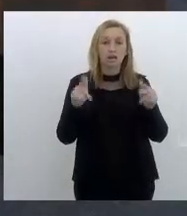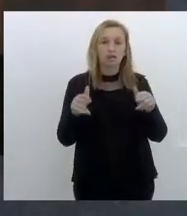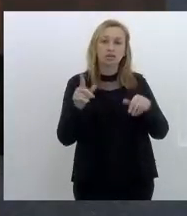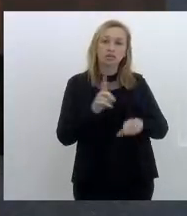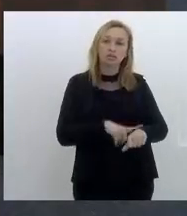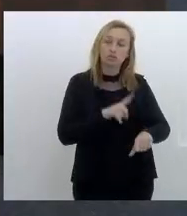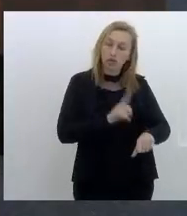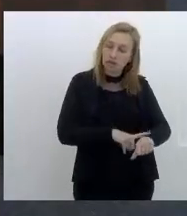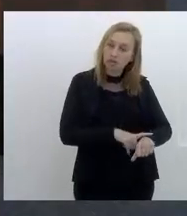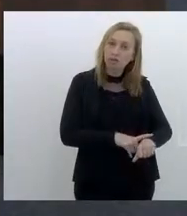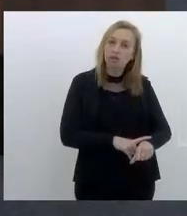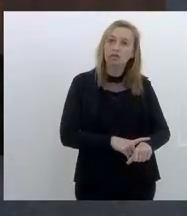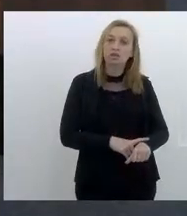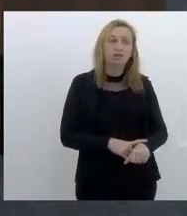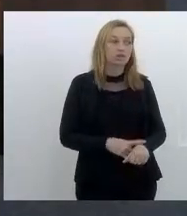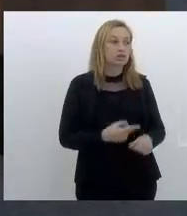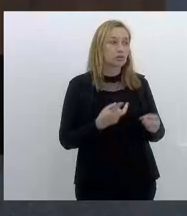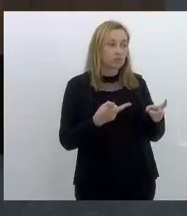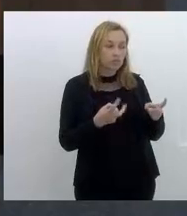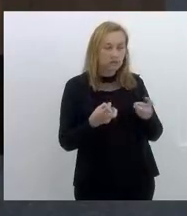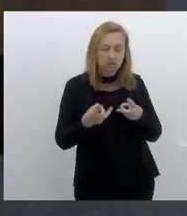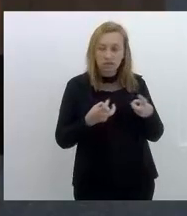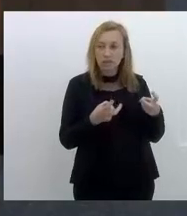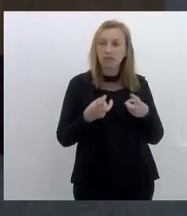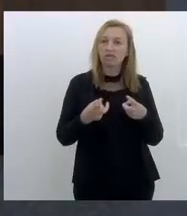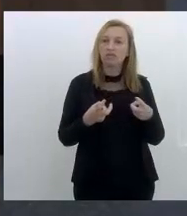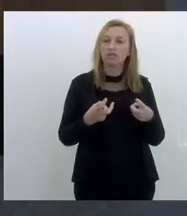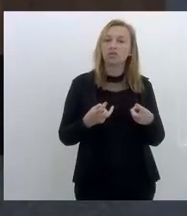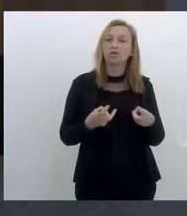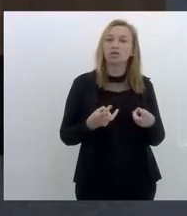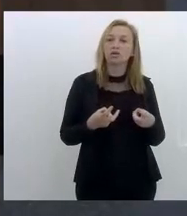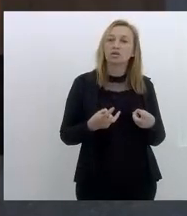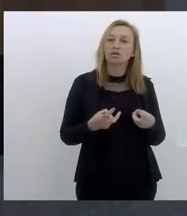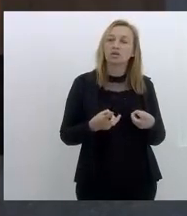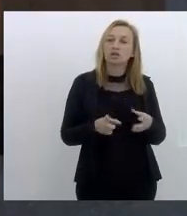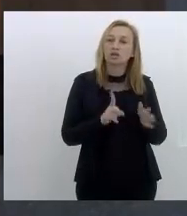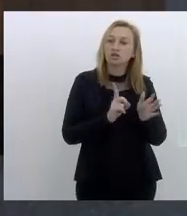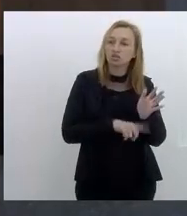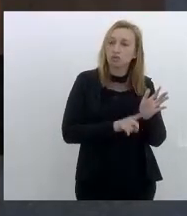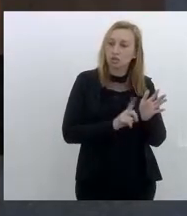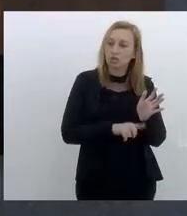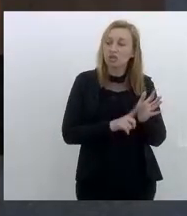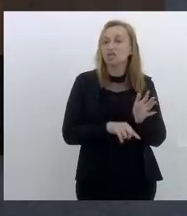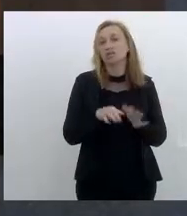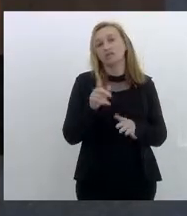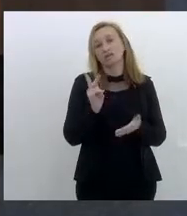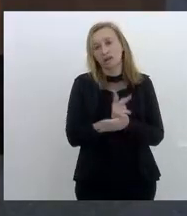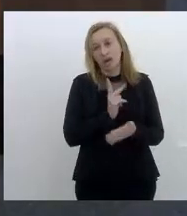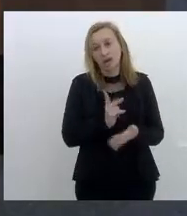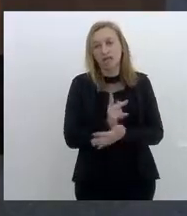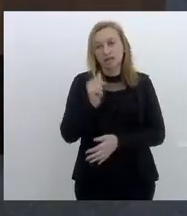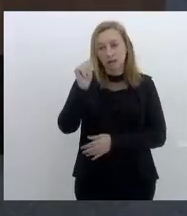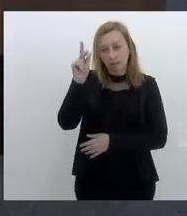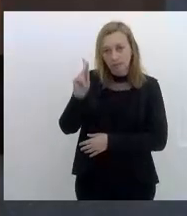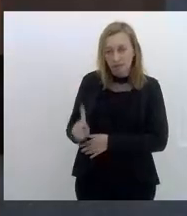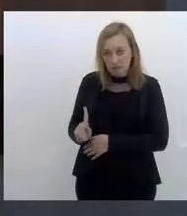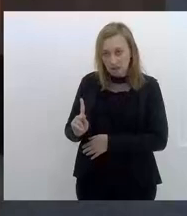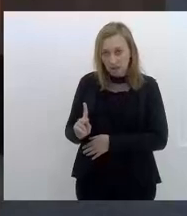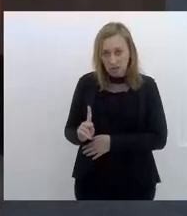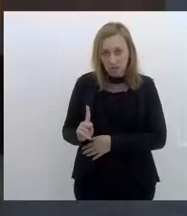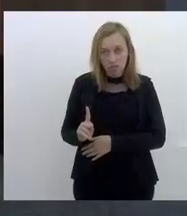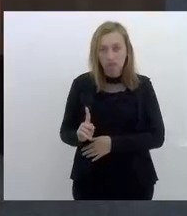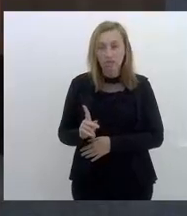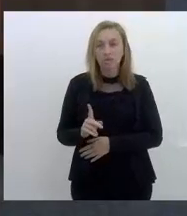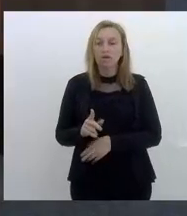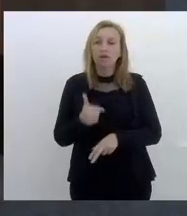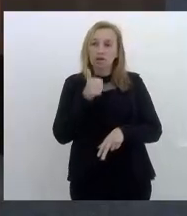em que se preconiza que se viabiliza um cortes drásticos tanto nas criações quase morte para